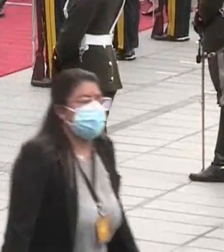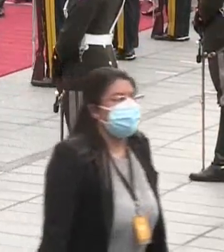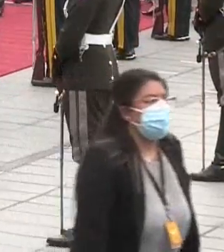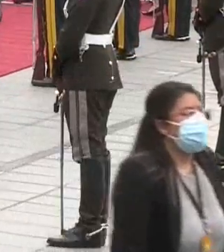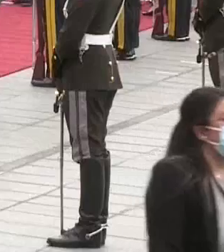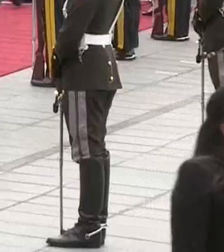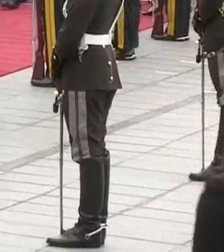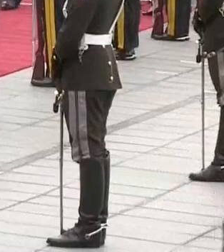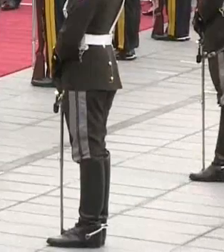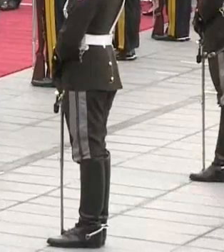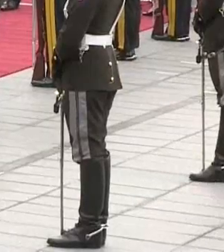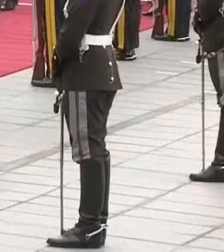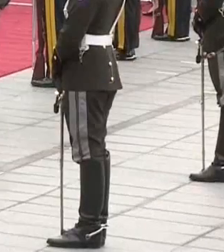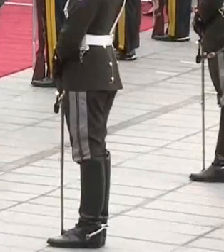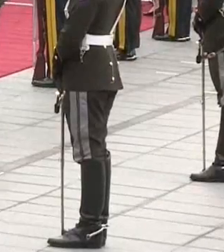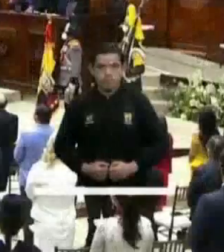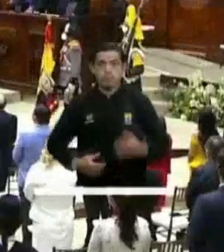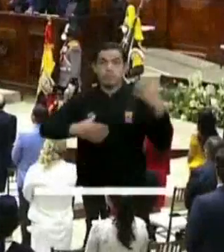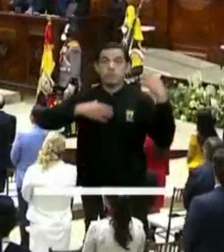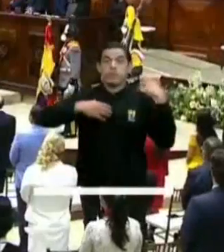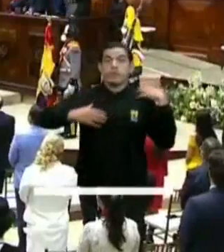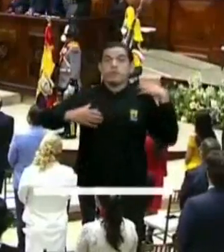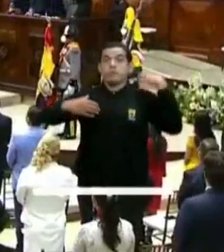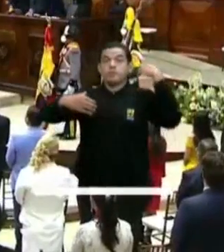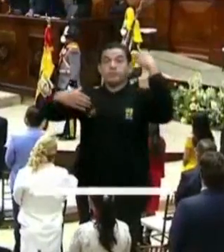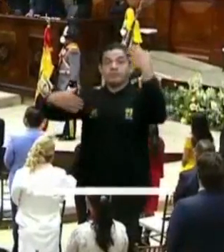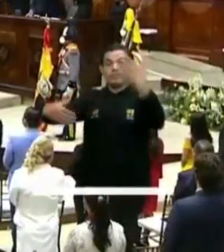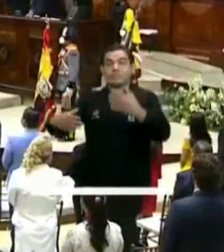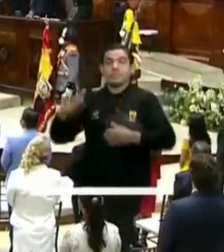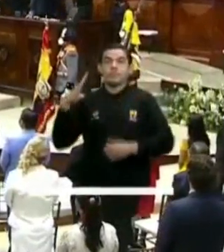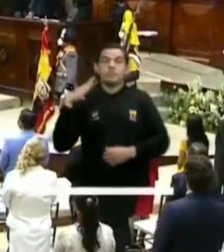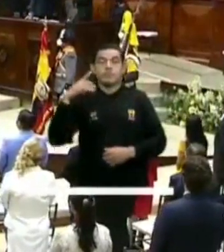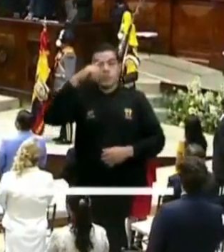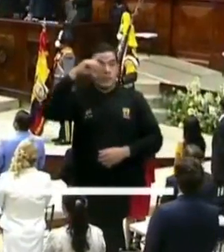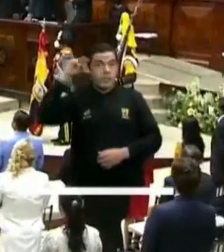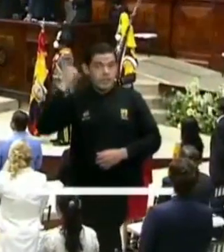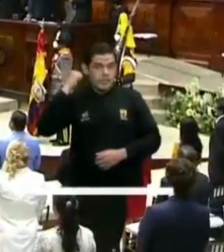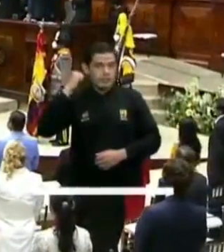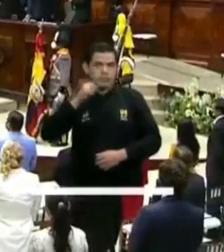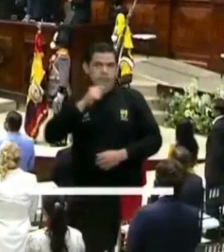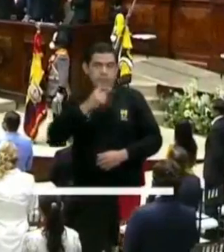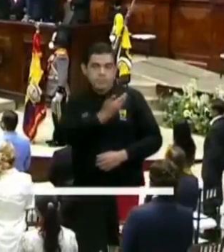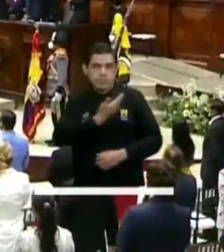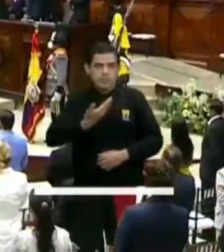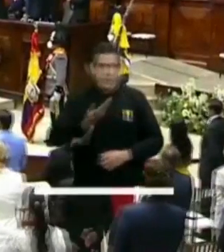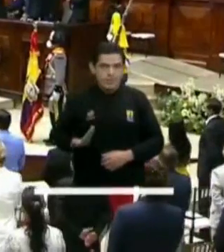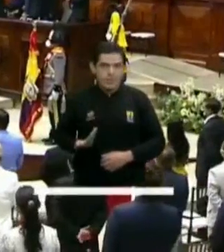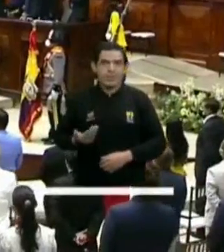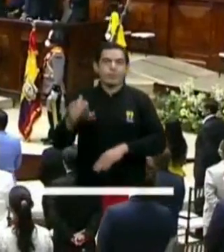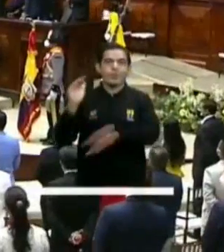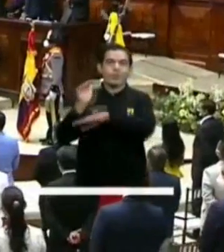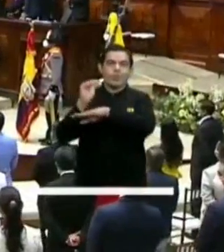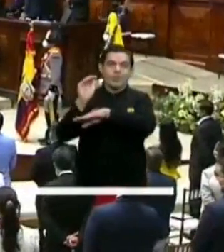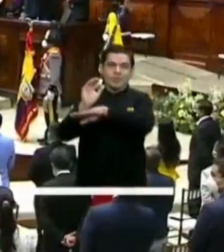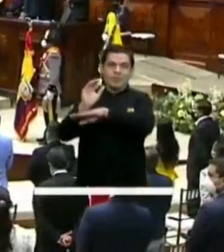Bolívia Argentina do Lácio de 65 anos assumirá um país sobrecarregado por uma